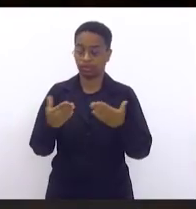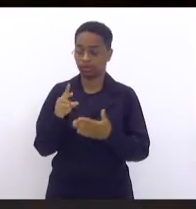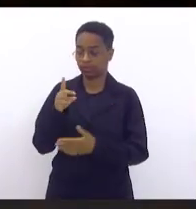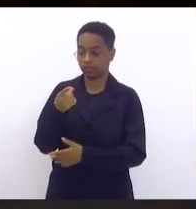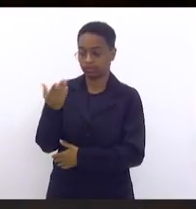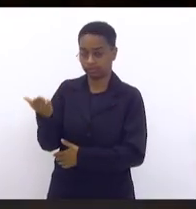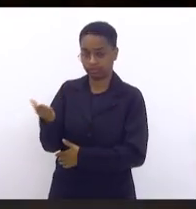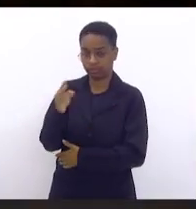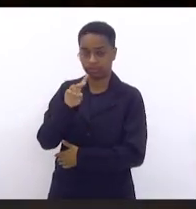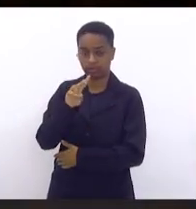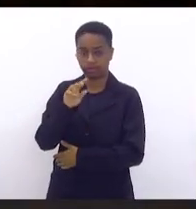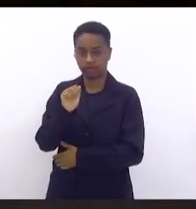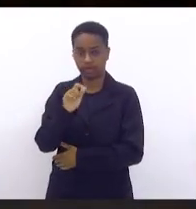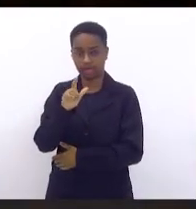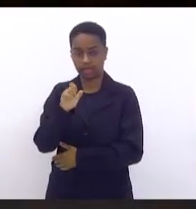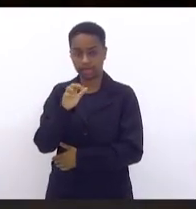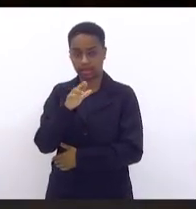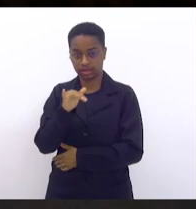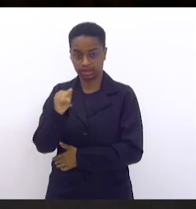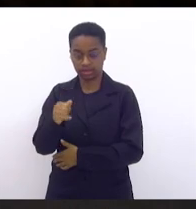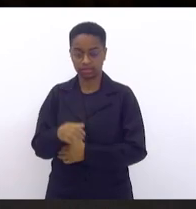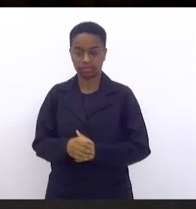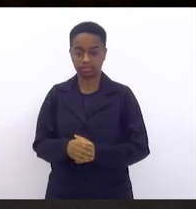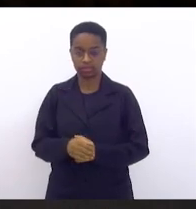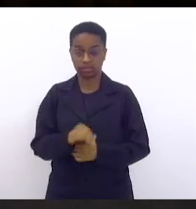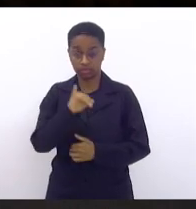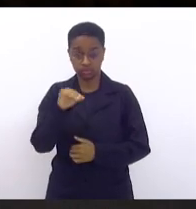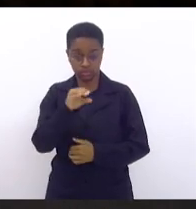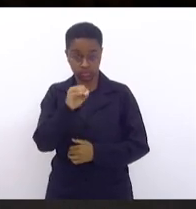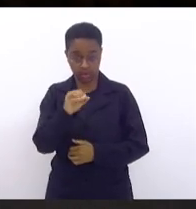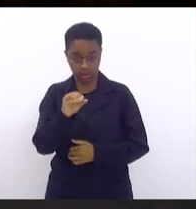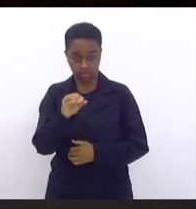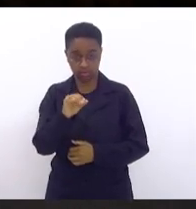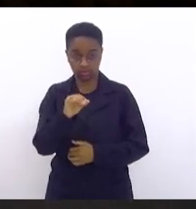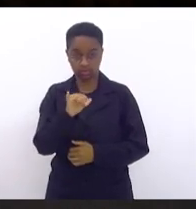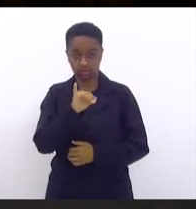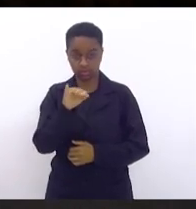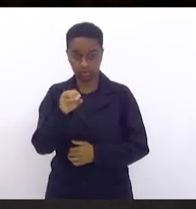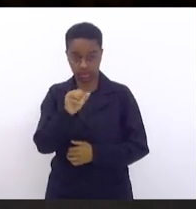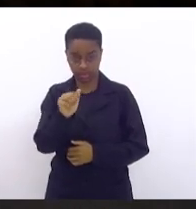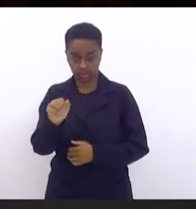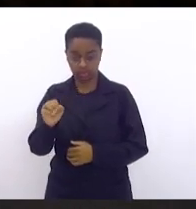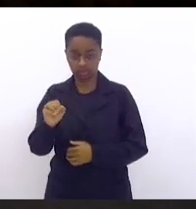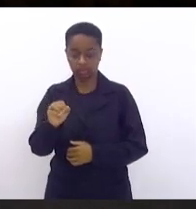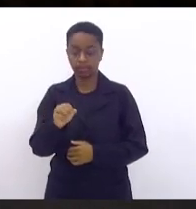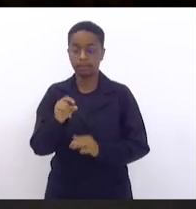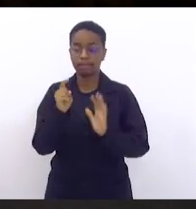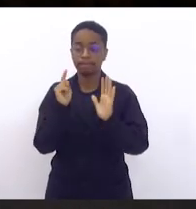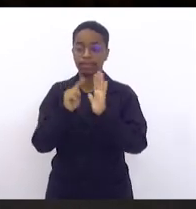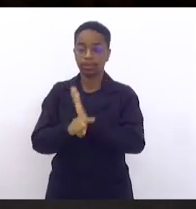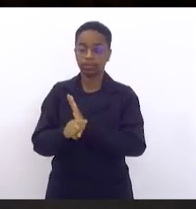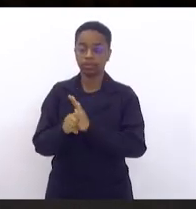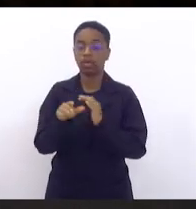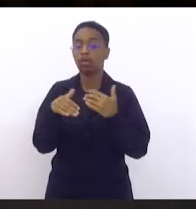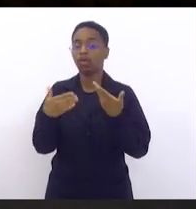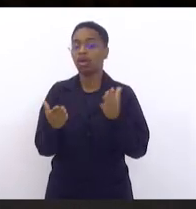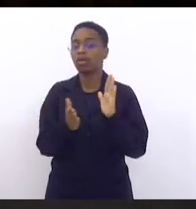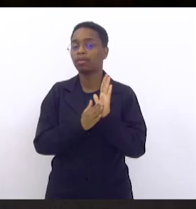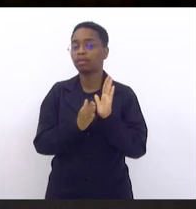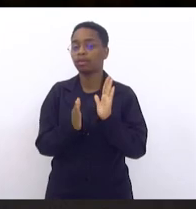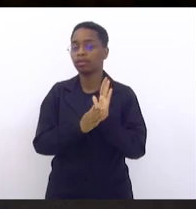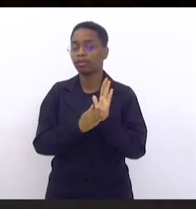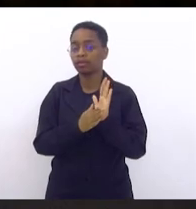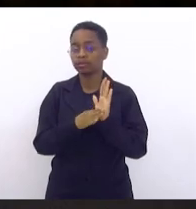Valéria o João kaluka Espero que esteja falando certinho João ele pergunta o seguinte qual é a proposta de colocar